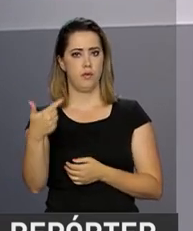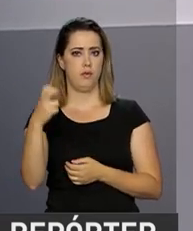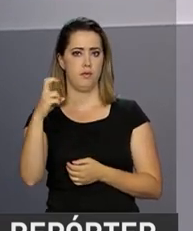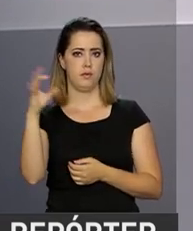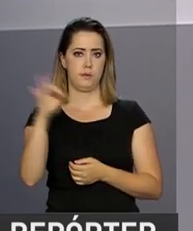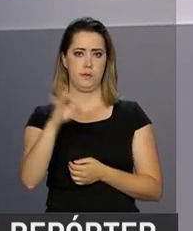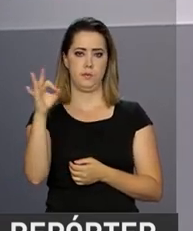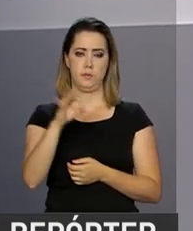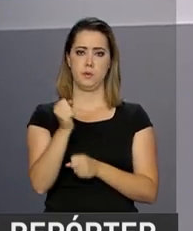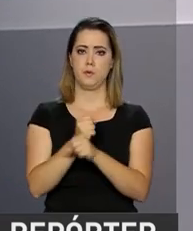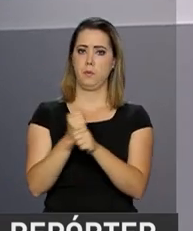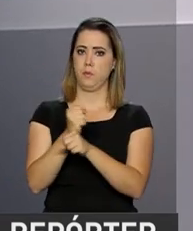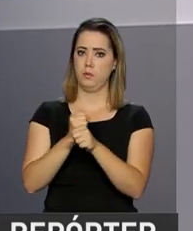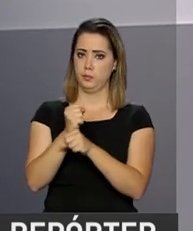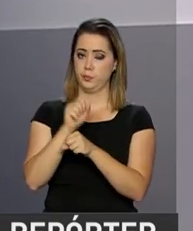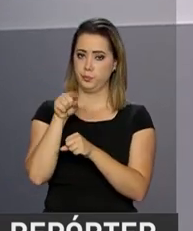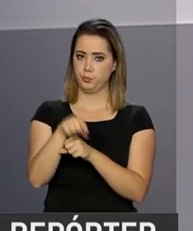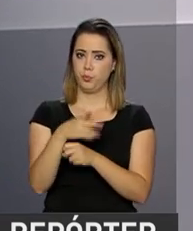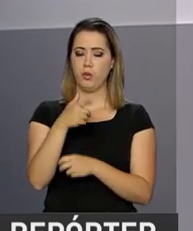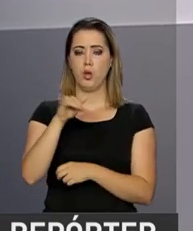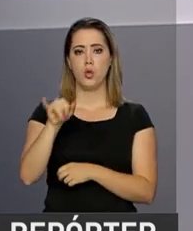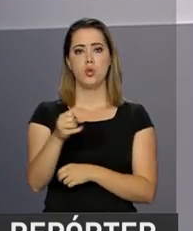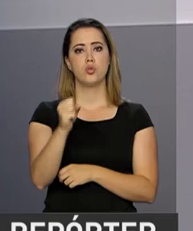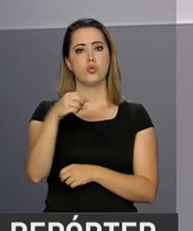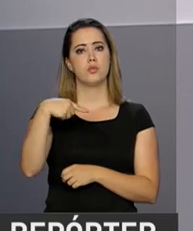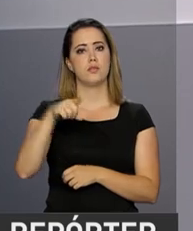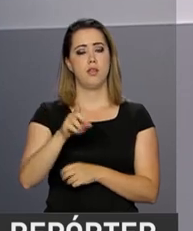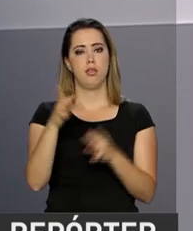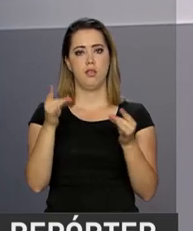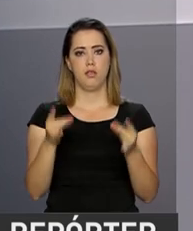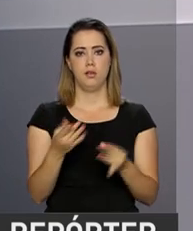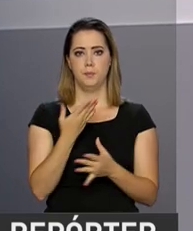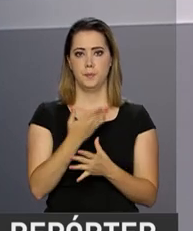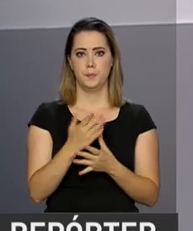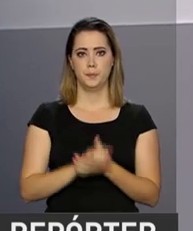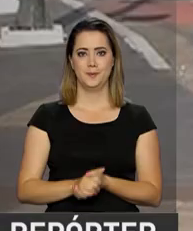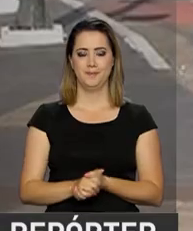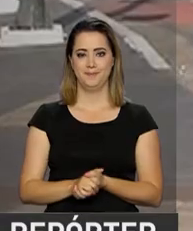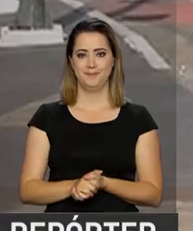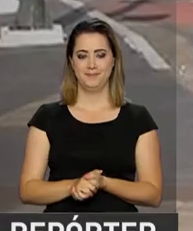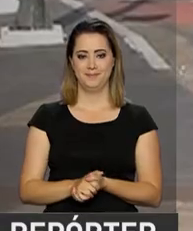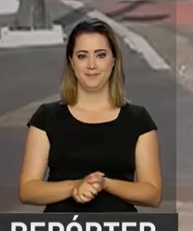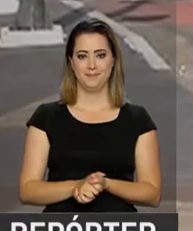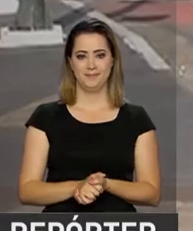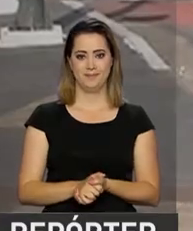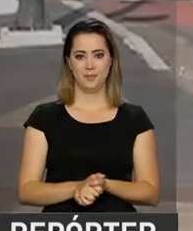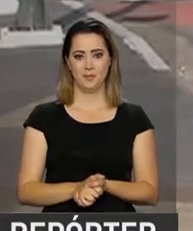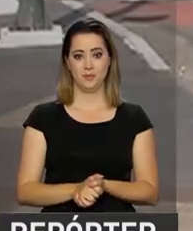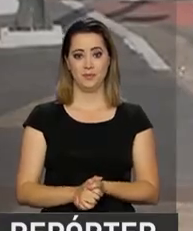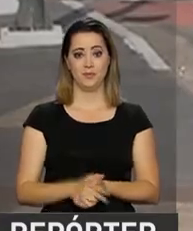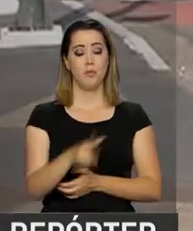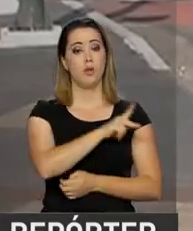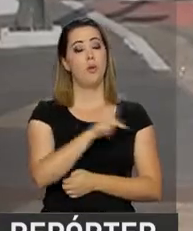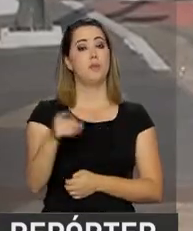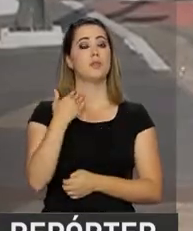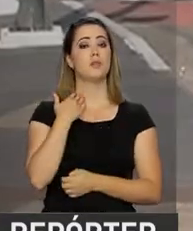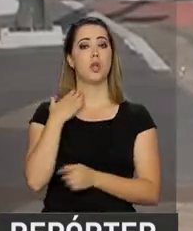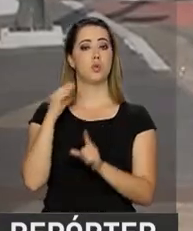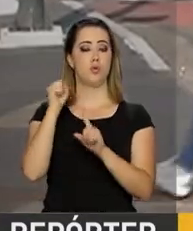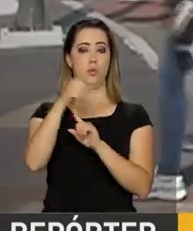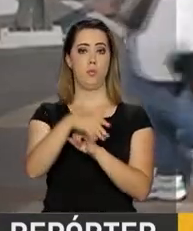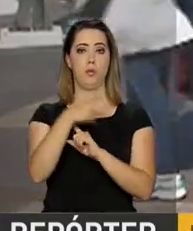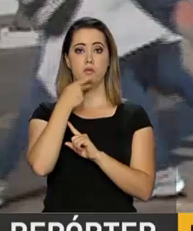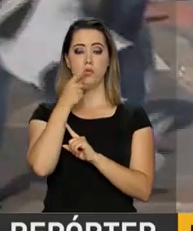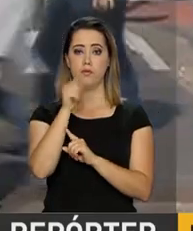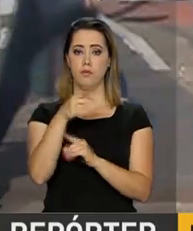9,25% ao ano o repórter José Luis filho tem os detalhes o presidente do Banco Central Ilan